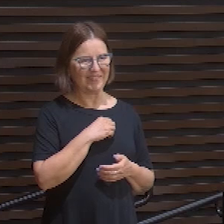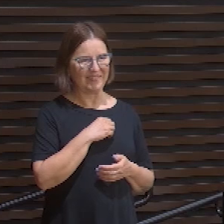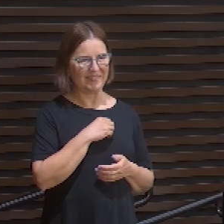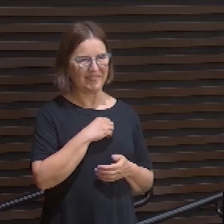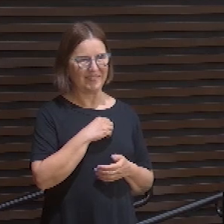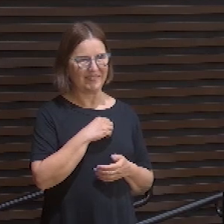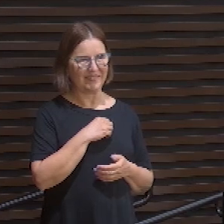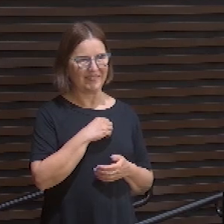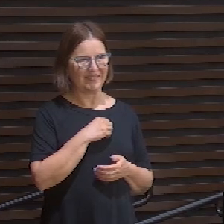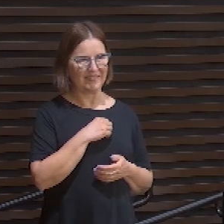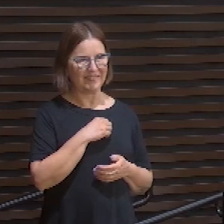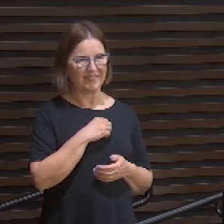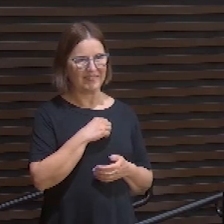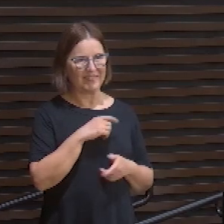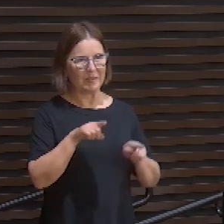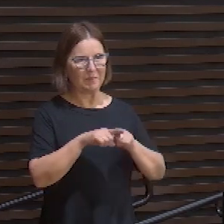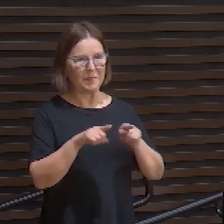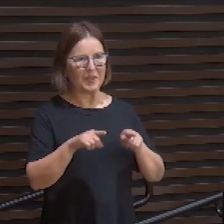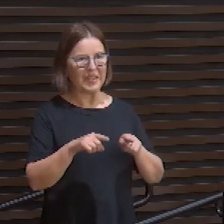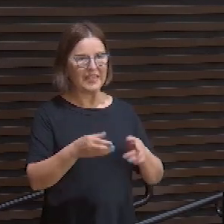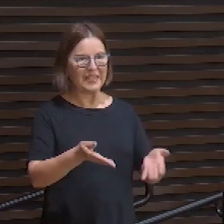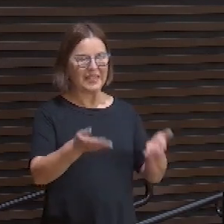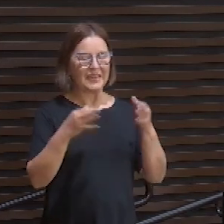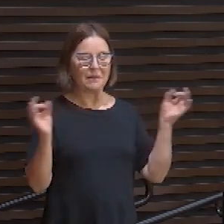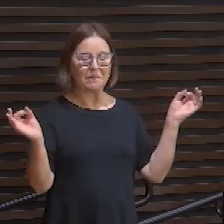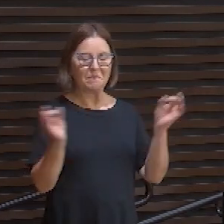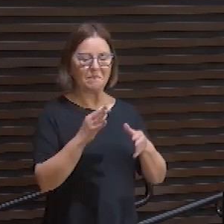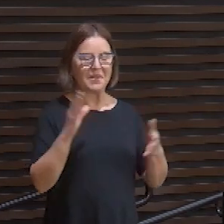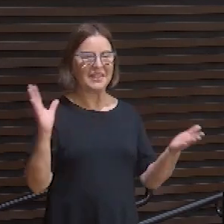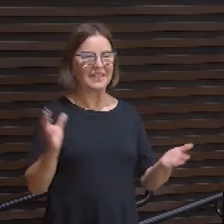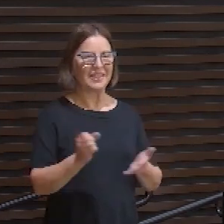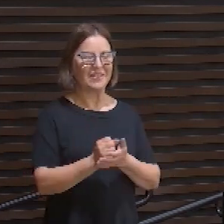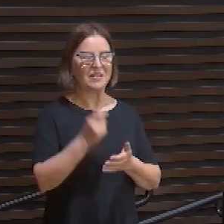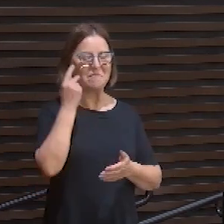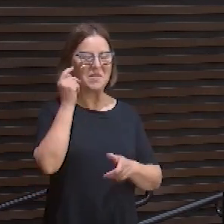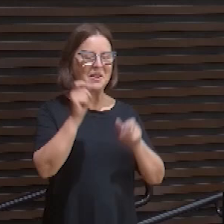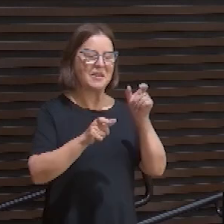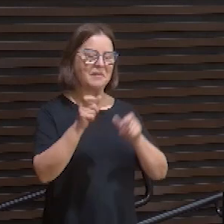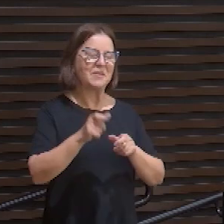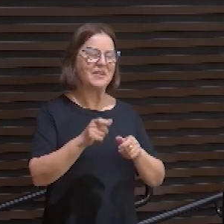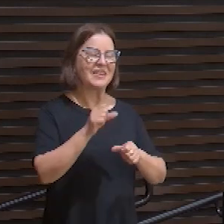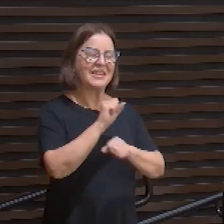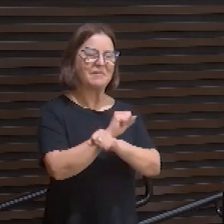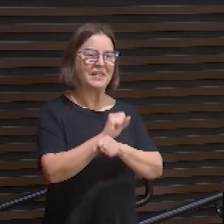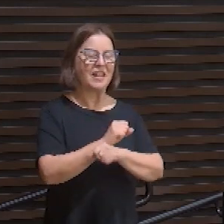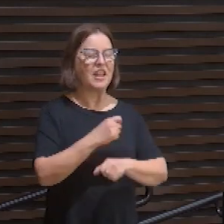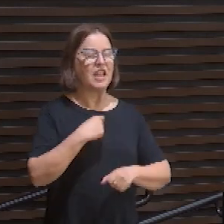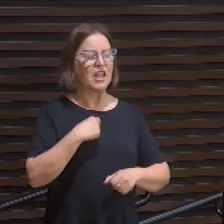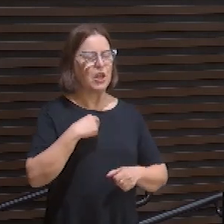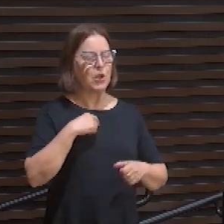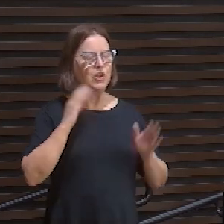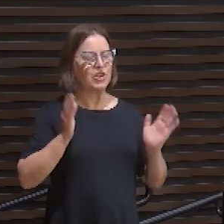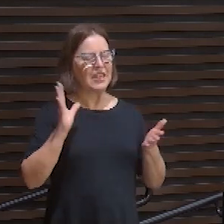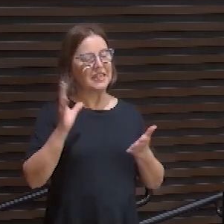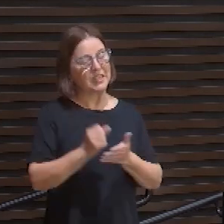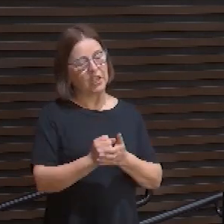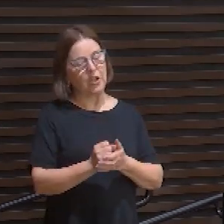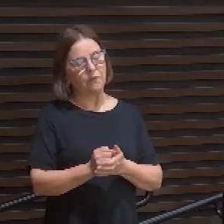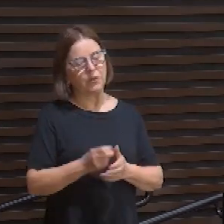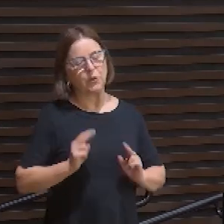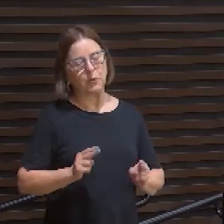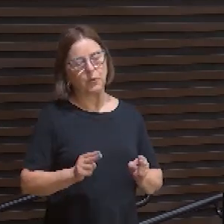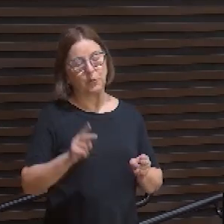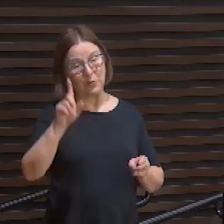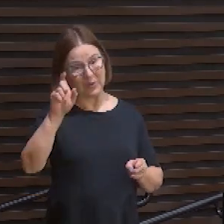mas para trazer plena salvação àqueles que o aguardam. Eu fui salvo, eu estou sendo salvo e eu serei